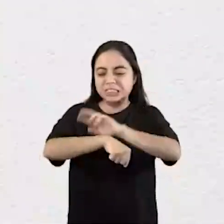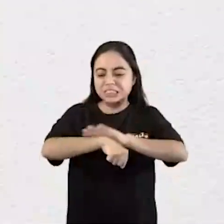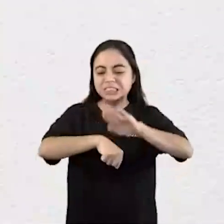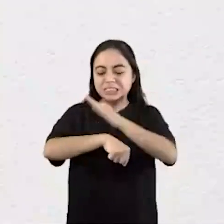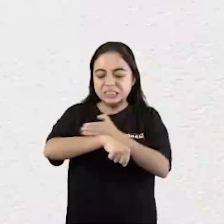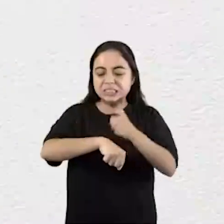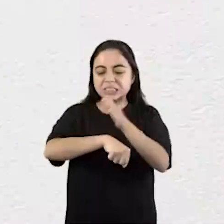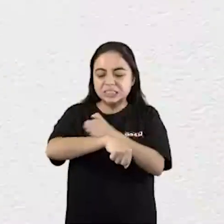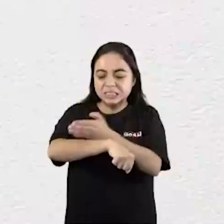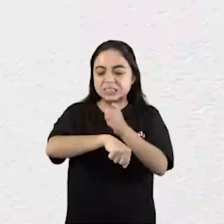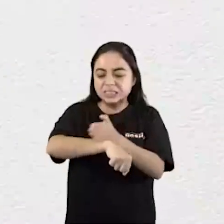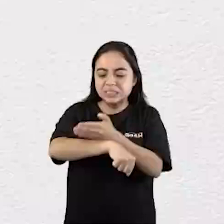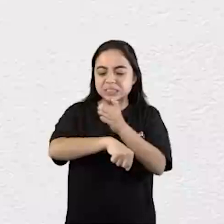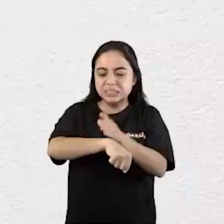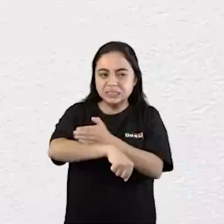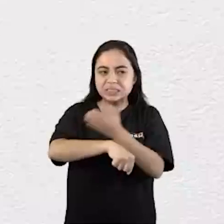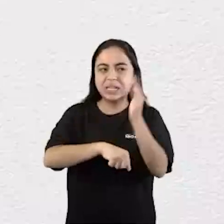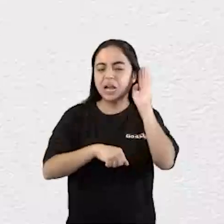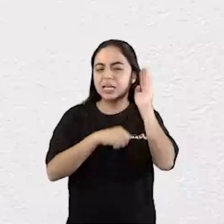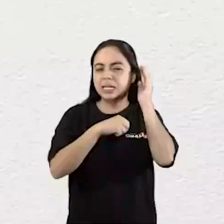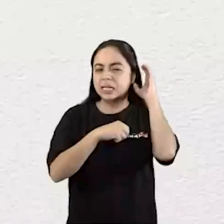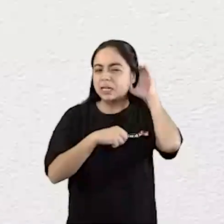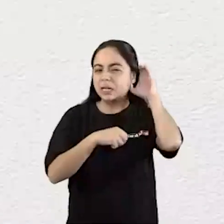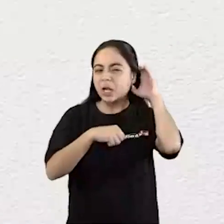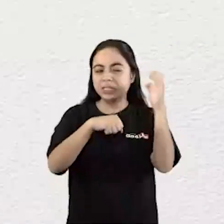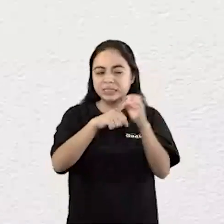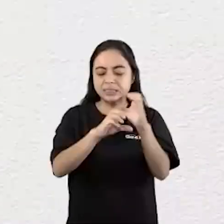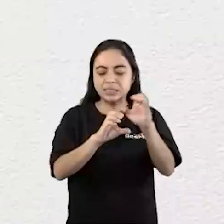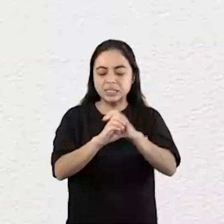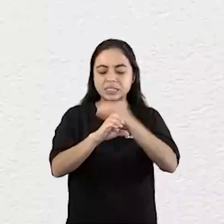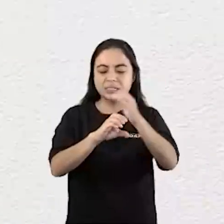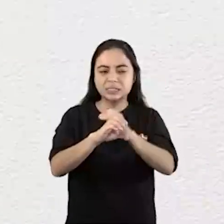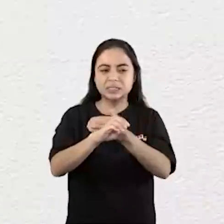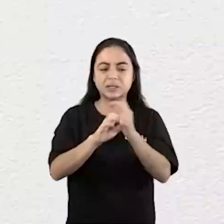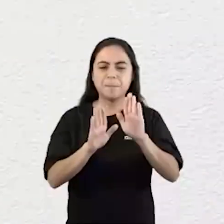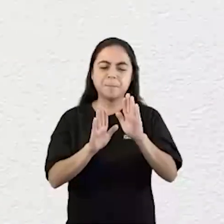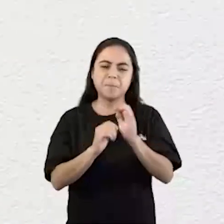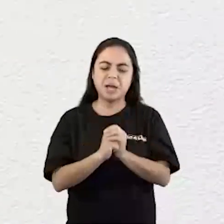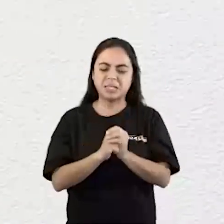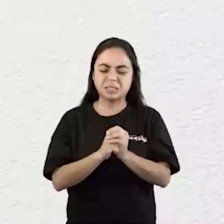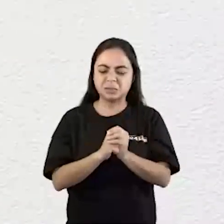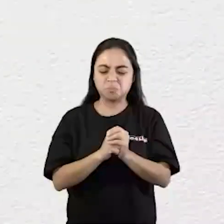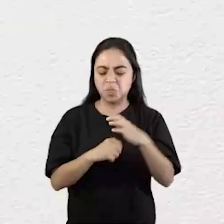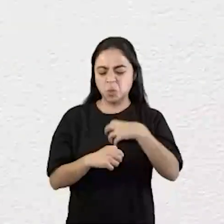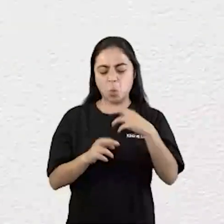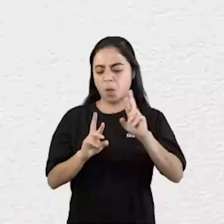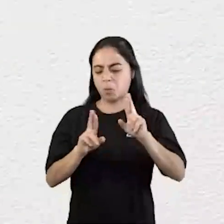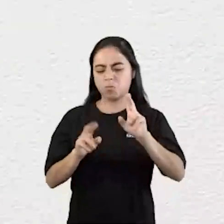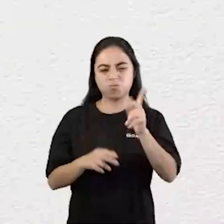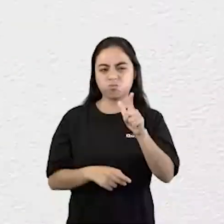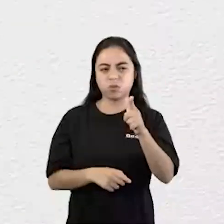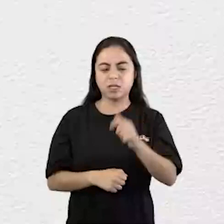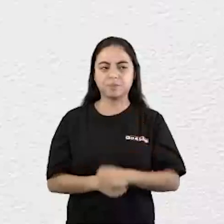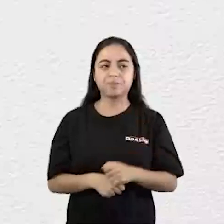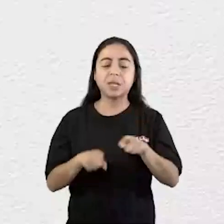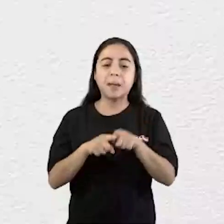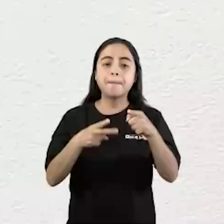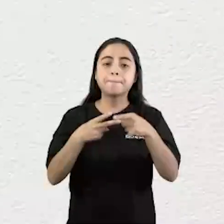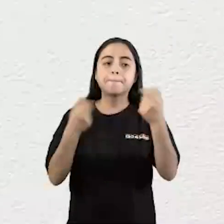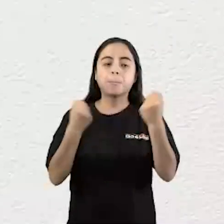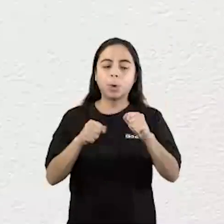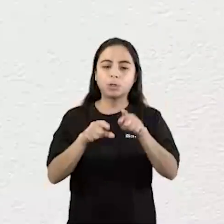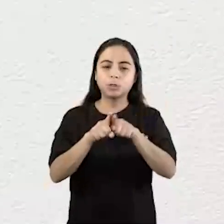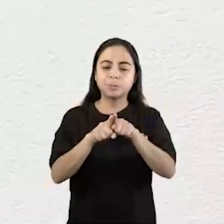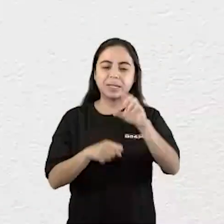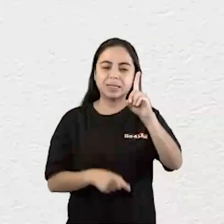parasitológico raspado cutâneo na borda da orelha da Pipa, mas ela não tem indicação disso. Outra possibilidade seria o Demodex, e aí